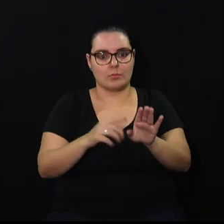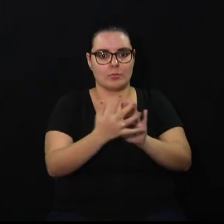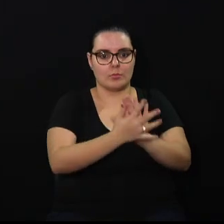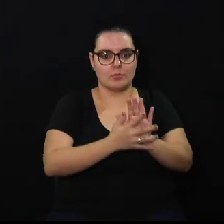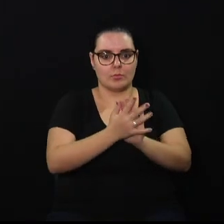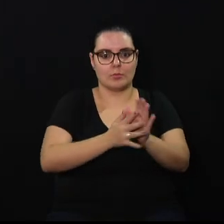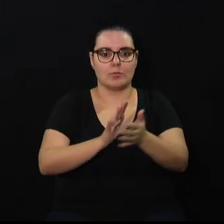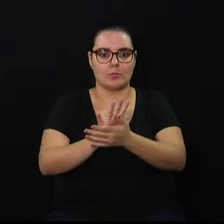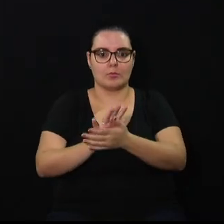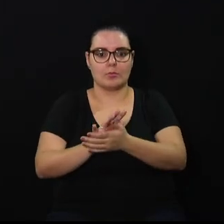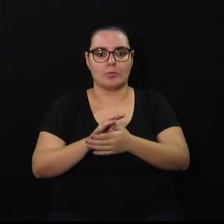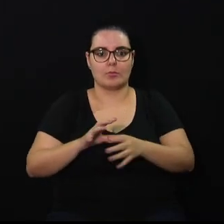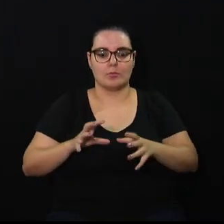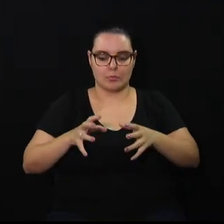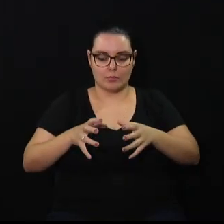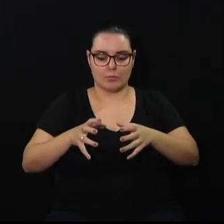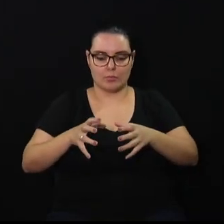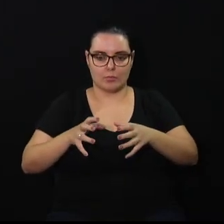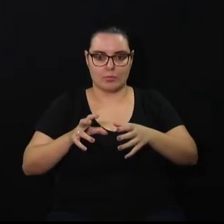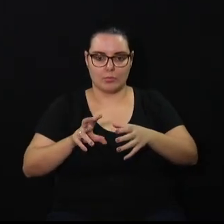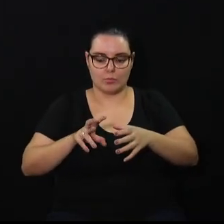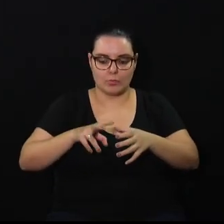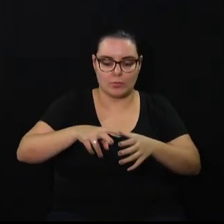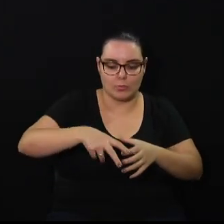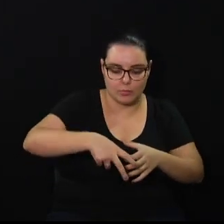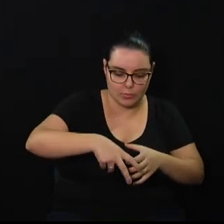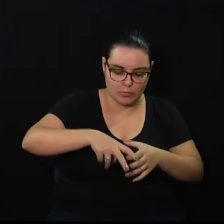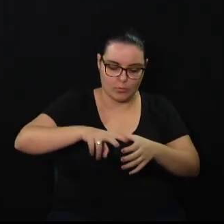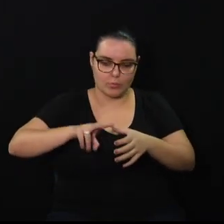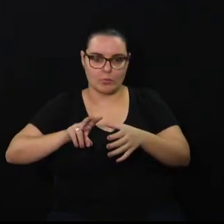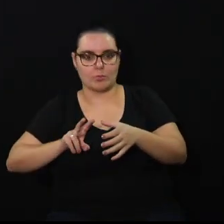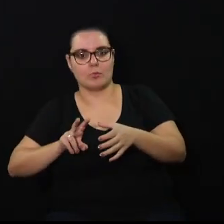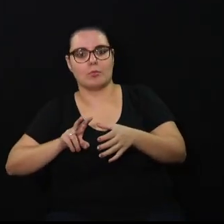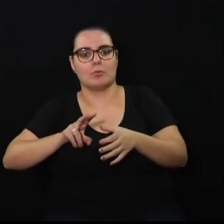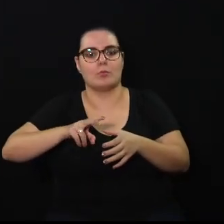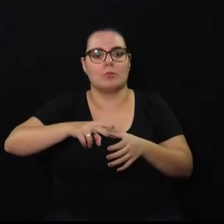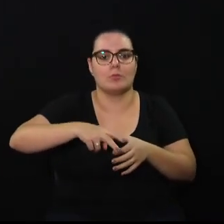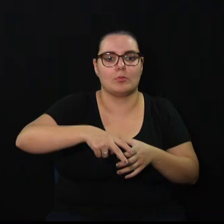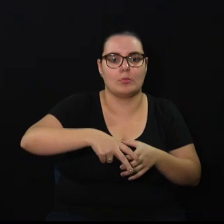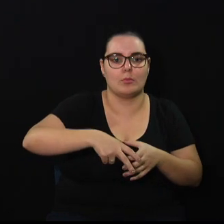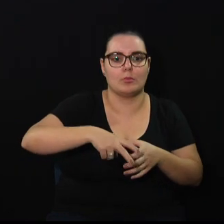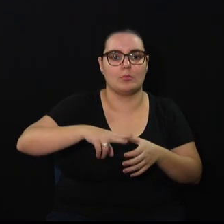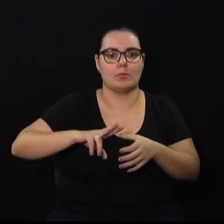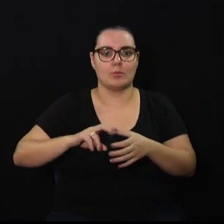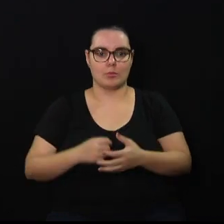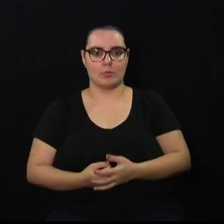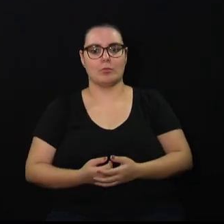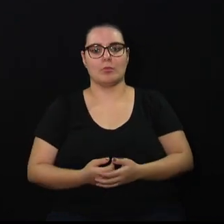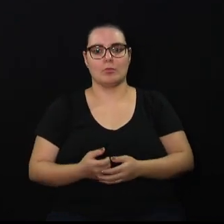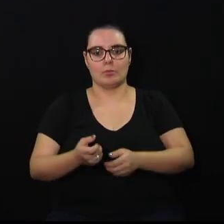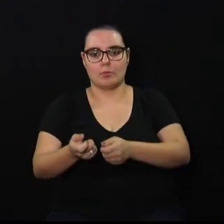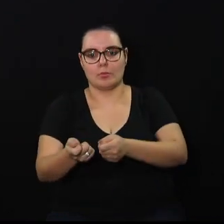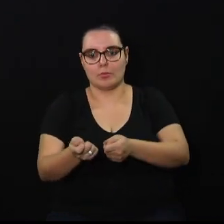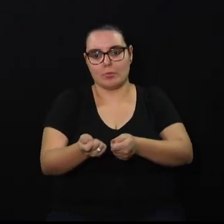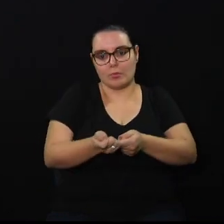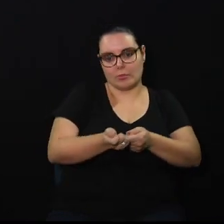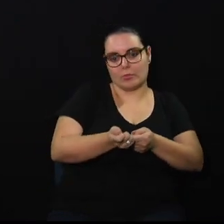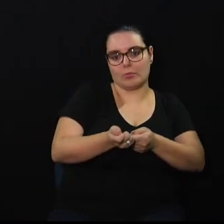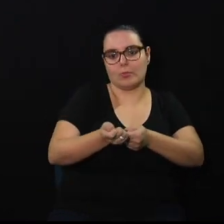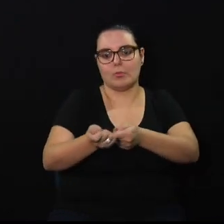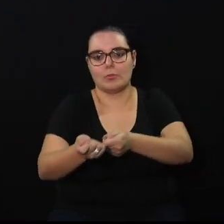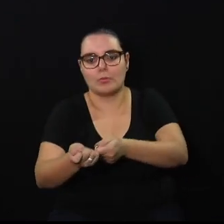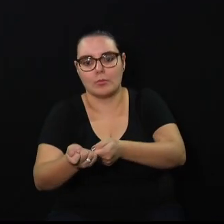movimento symbol a de balanço para frente para trás com a mãozinha na mão de uma própria excepção as brincadeiras de cabo de